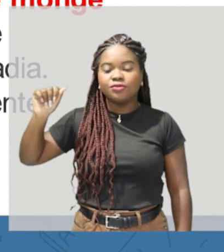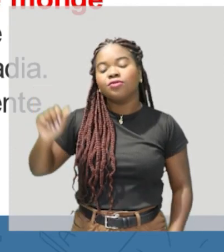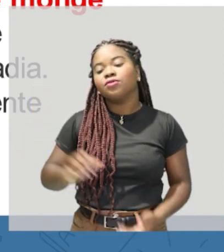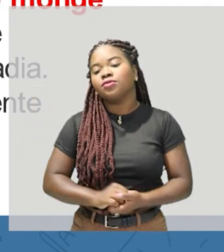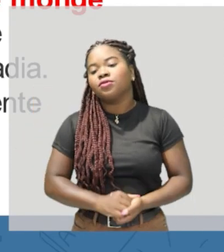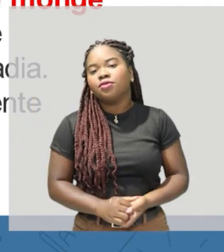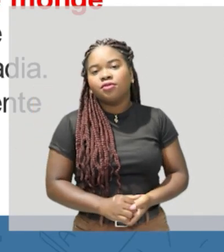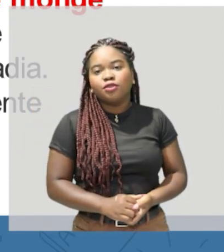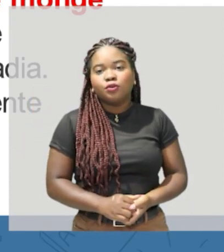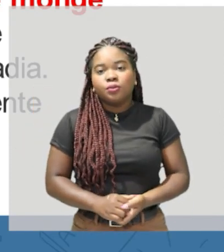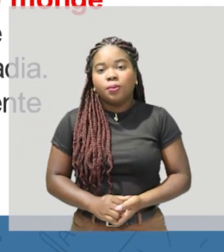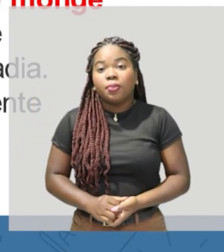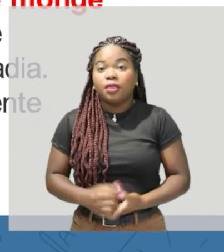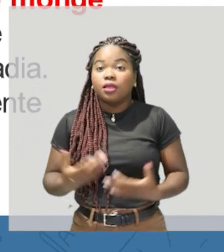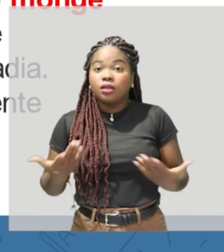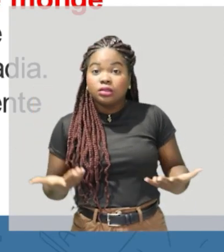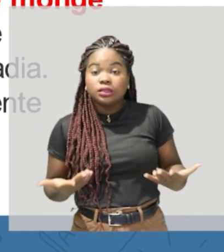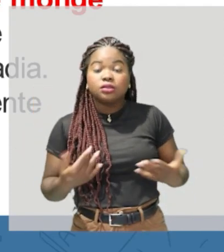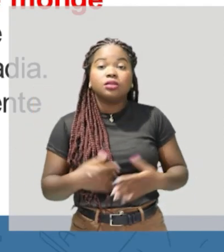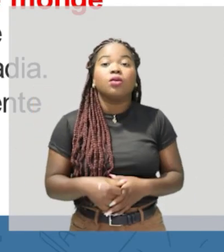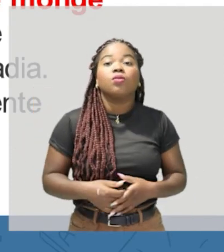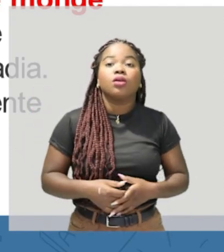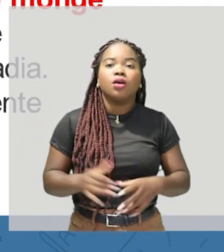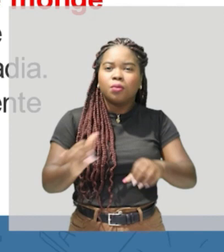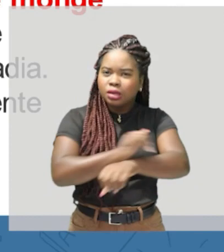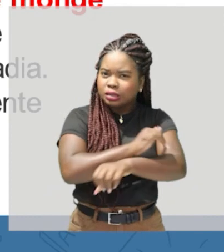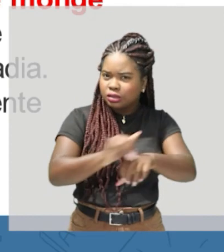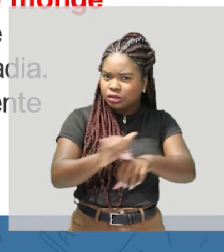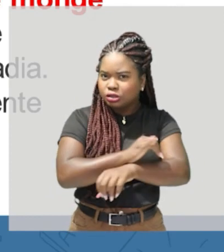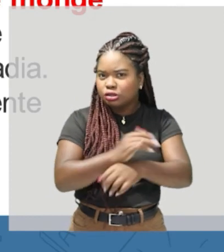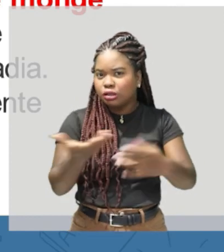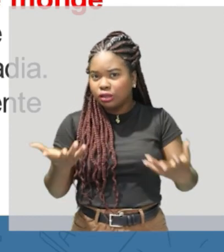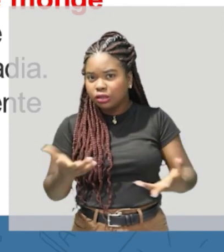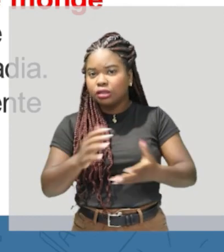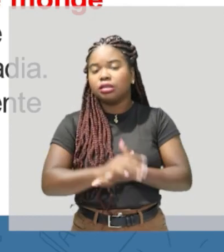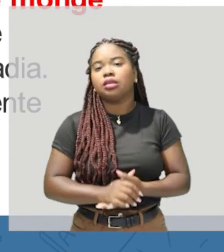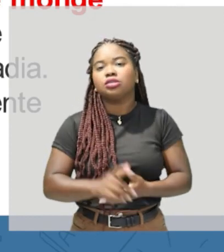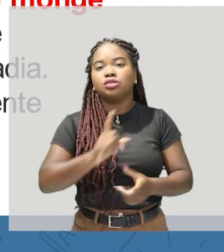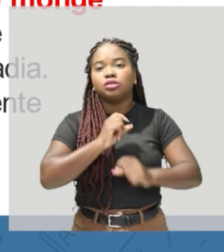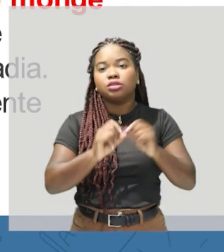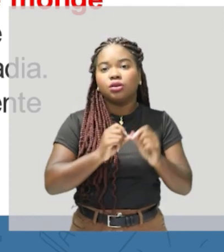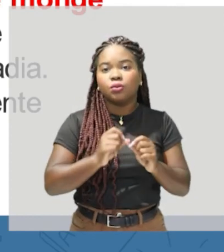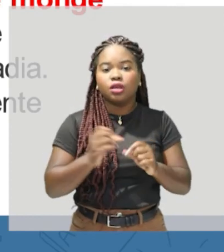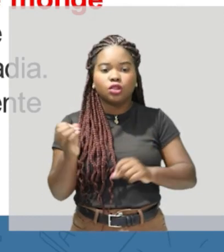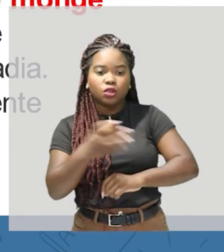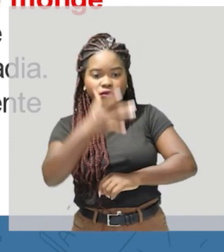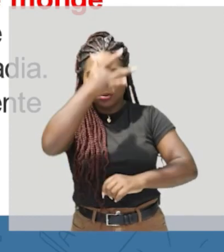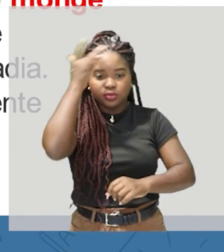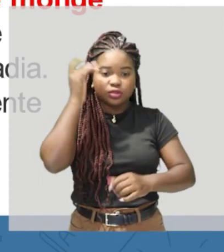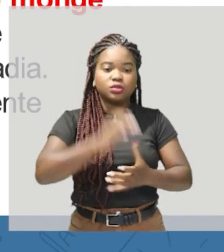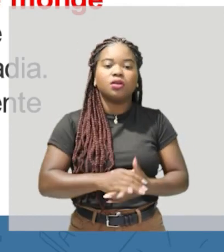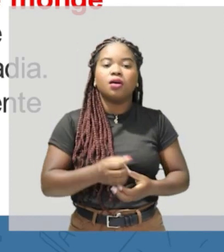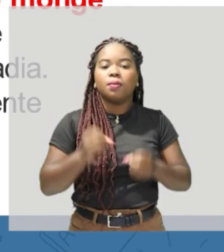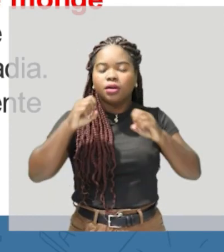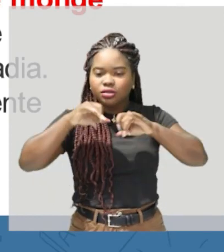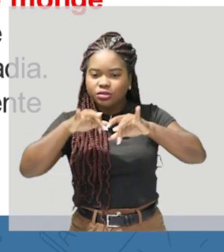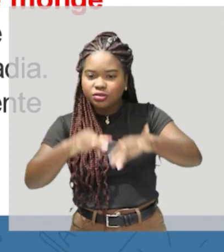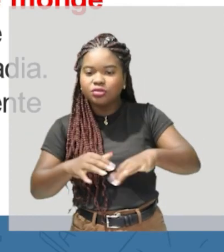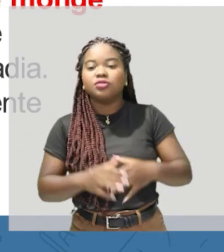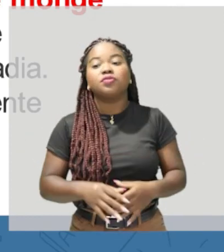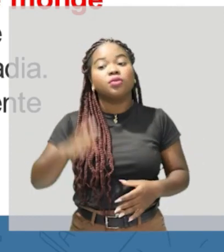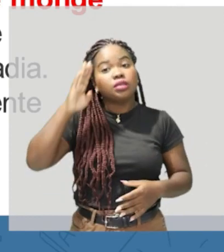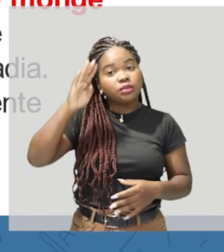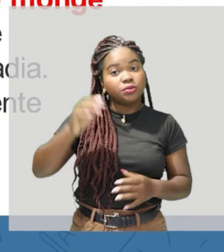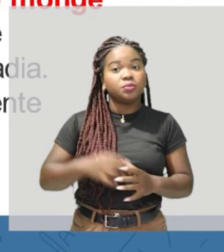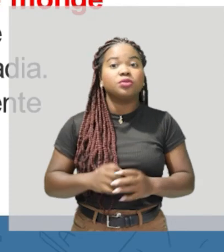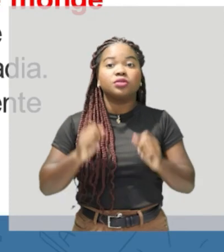de monge. Então, é uma forma de trazer novas pessoas para compartilharem esses princípios. Bom?